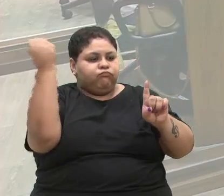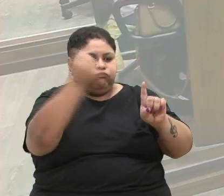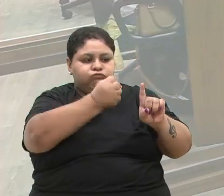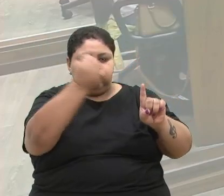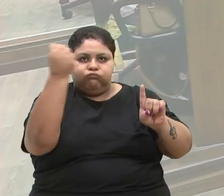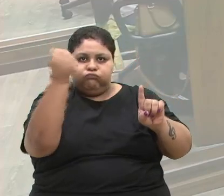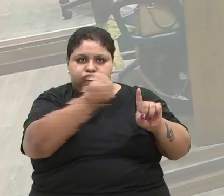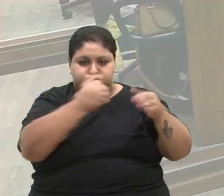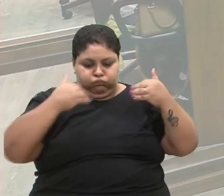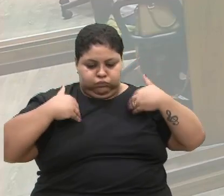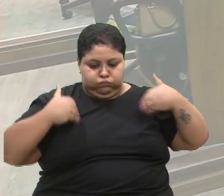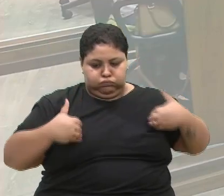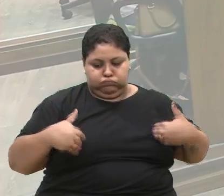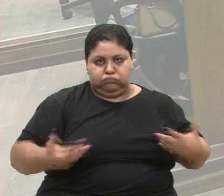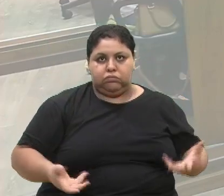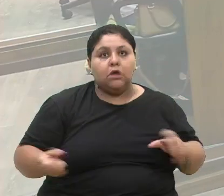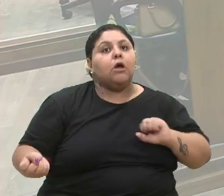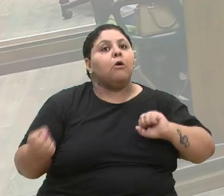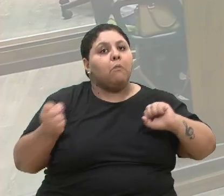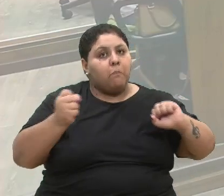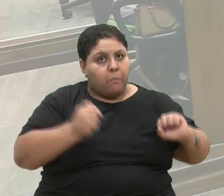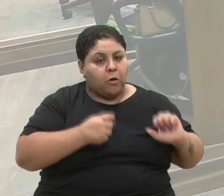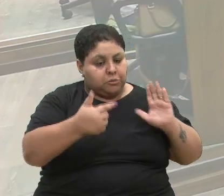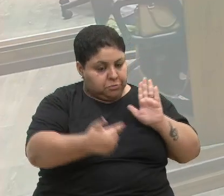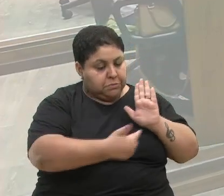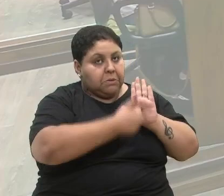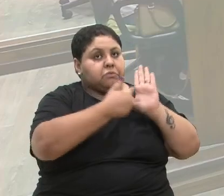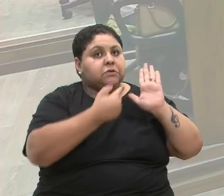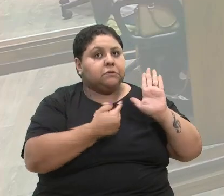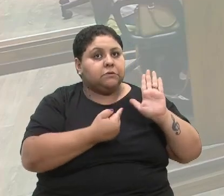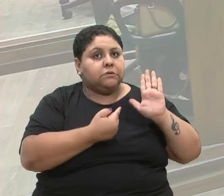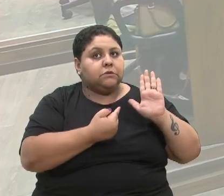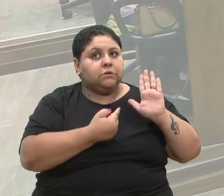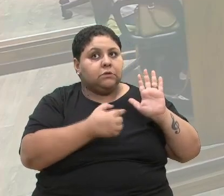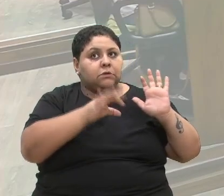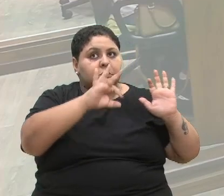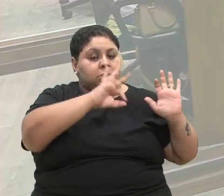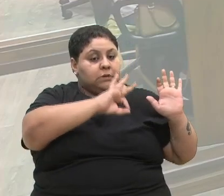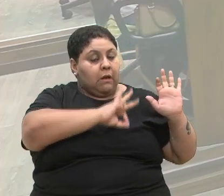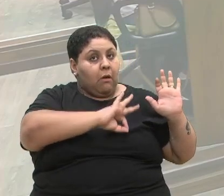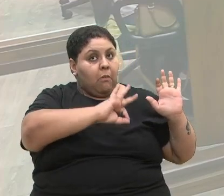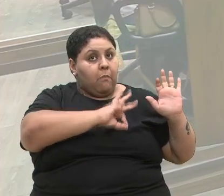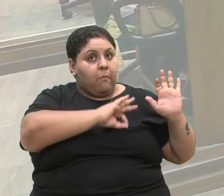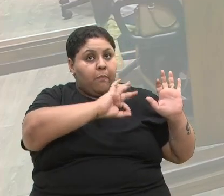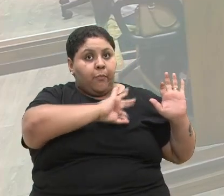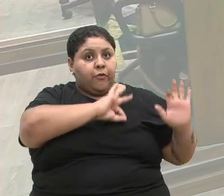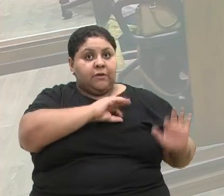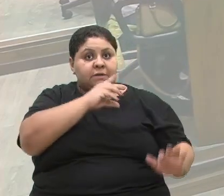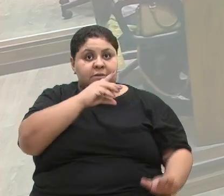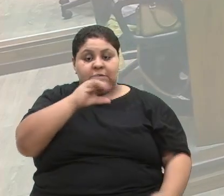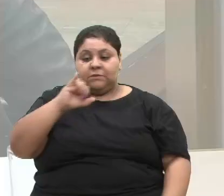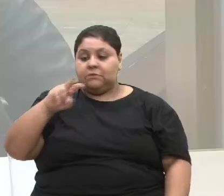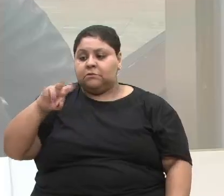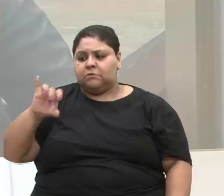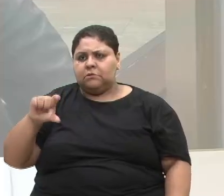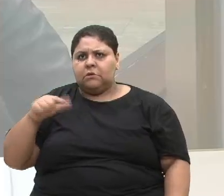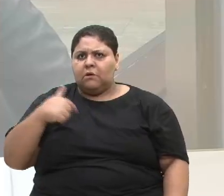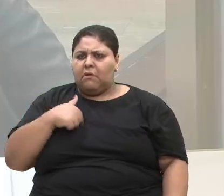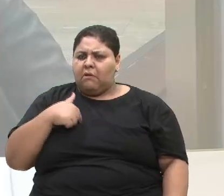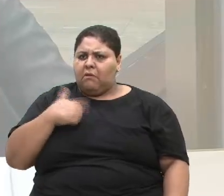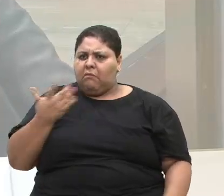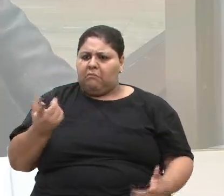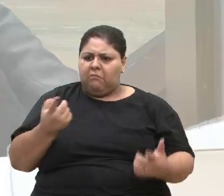lesão corporal, pode ser denunciado na Polícia Civil. Inclusive, me causa até uma